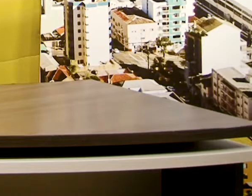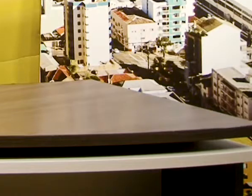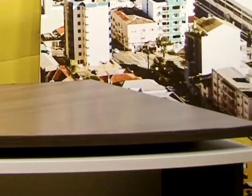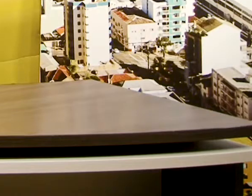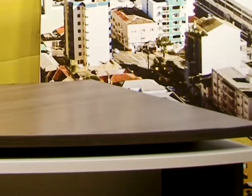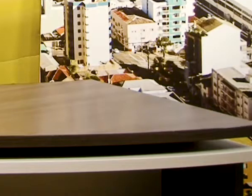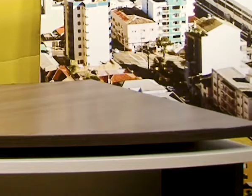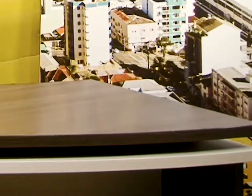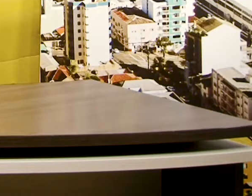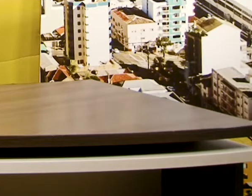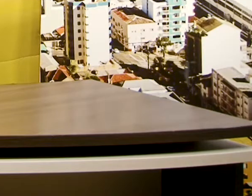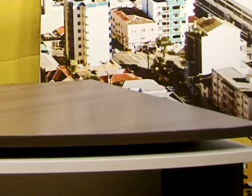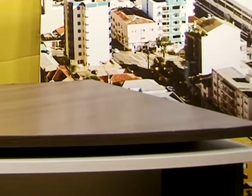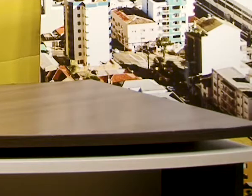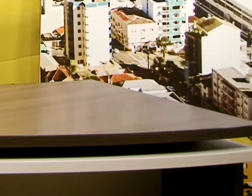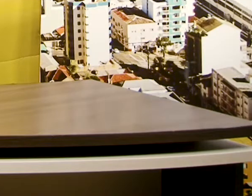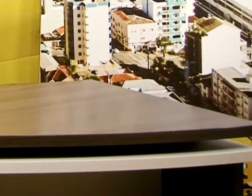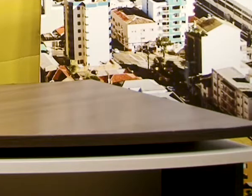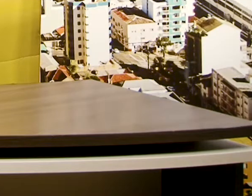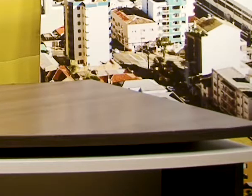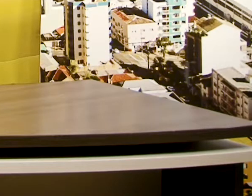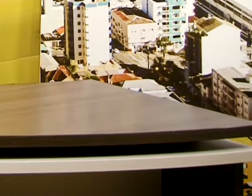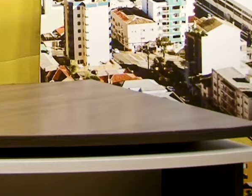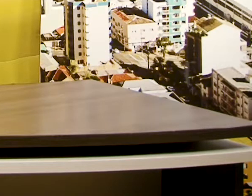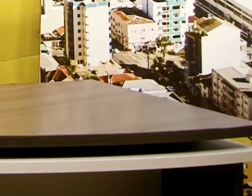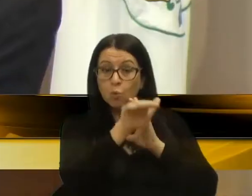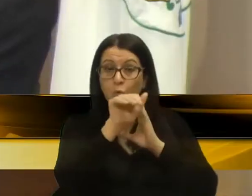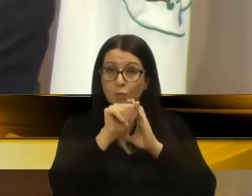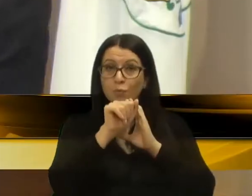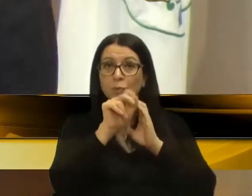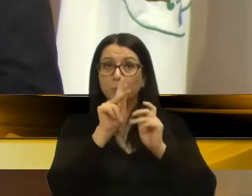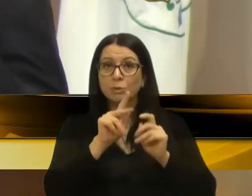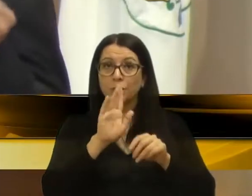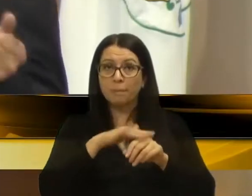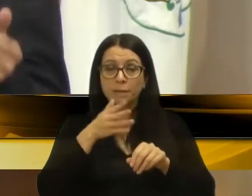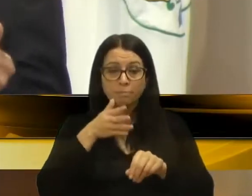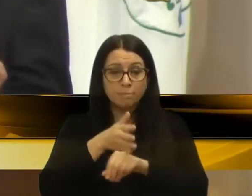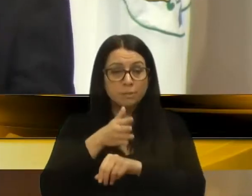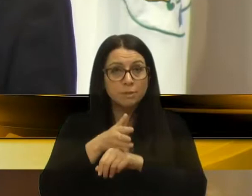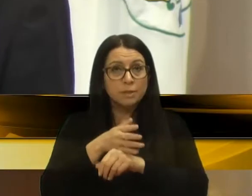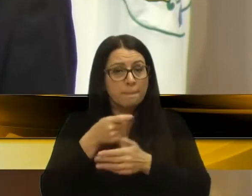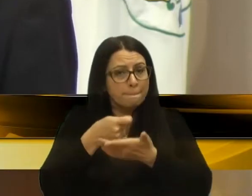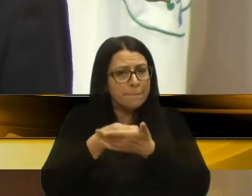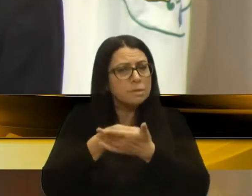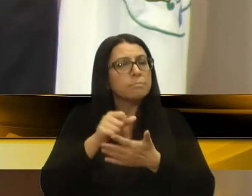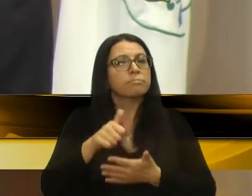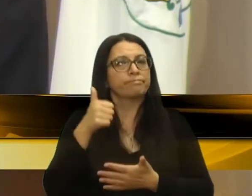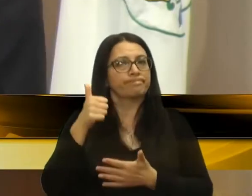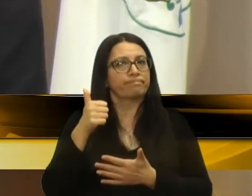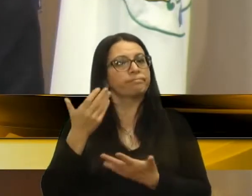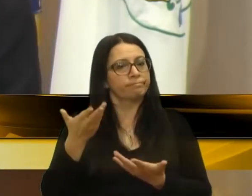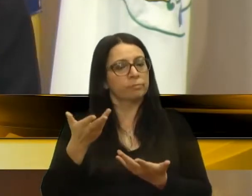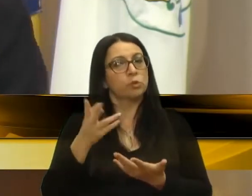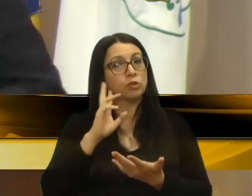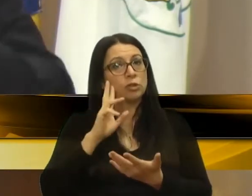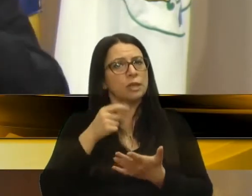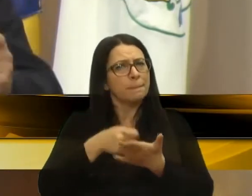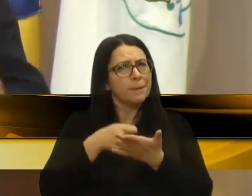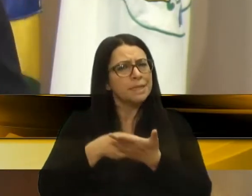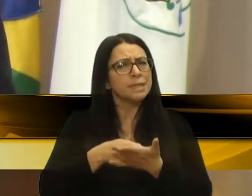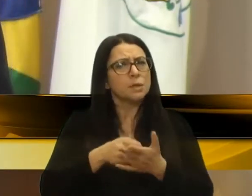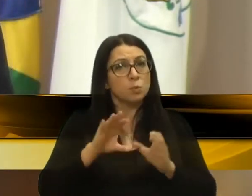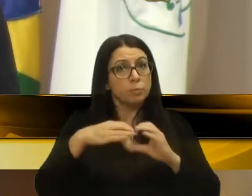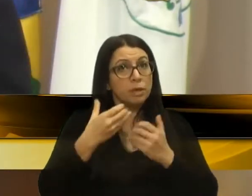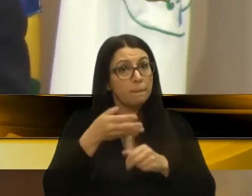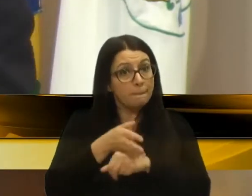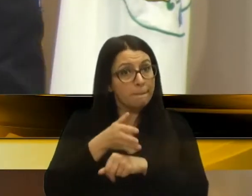horas, no Salão Paroquial de Santa Lúcia do Piaí. Quanto mais pressão, melhor, porque hoje em dia é assim, tu tem que dar pressão, a comunidade tem